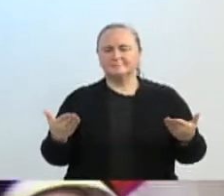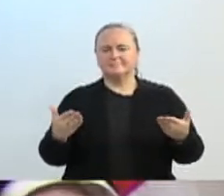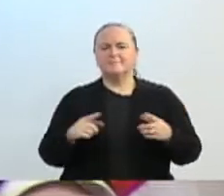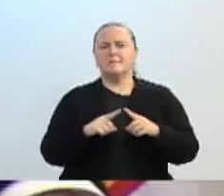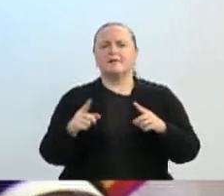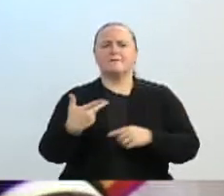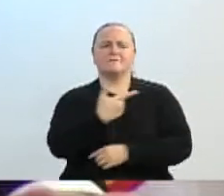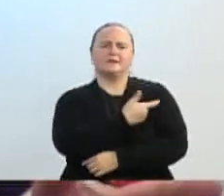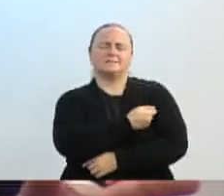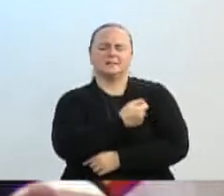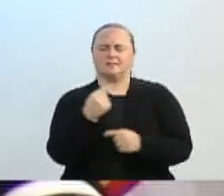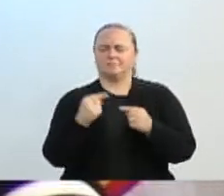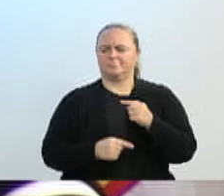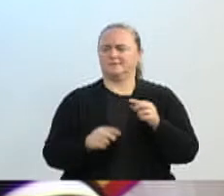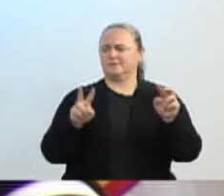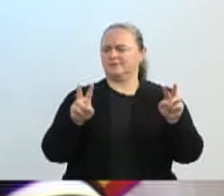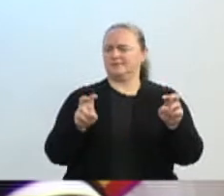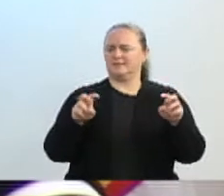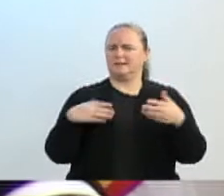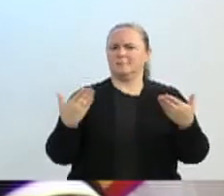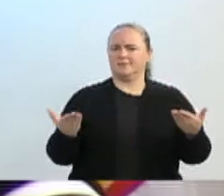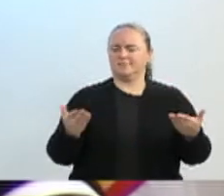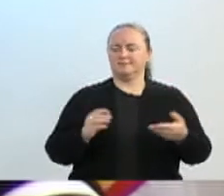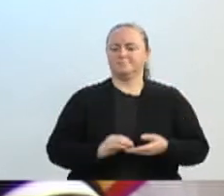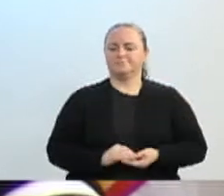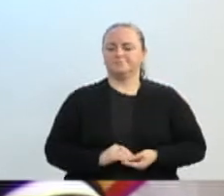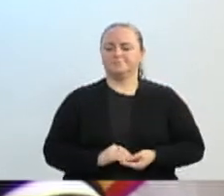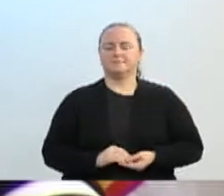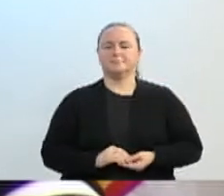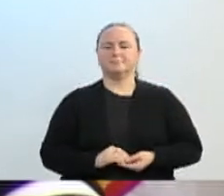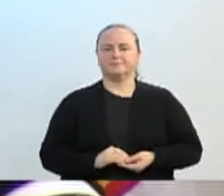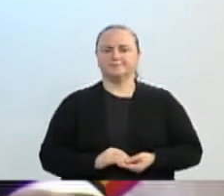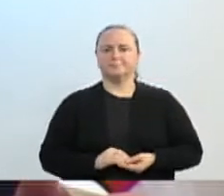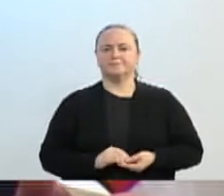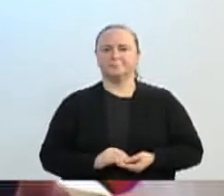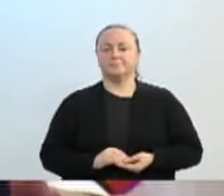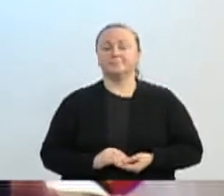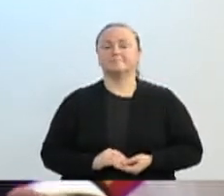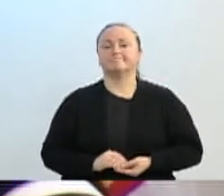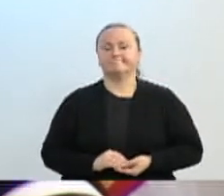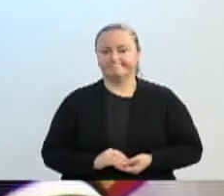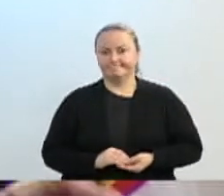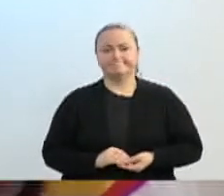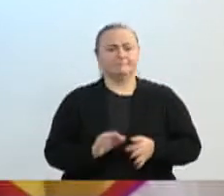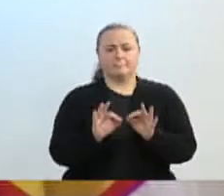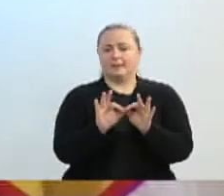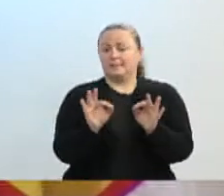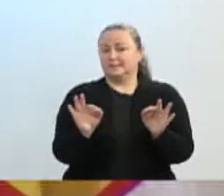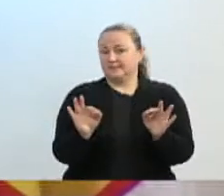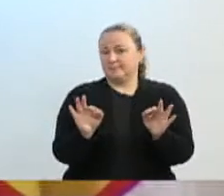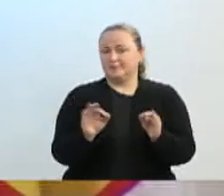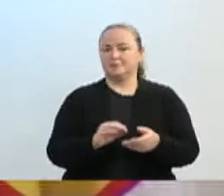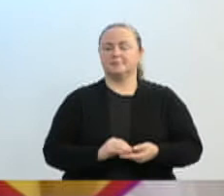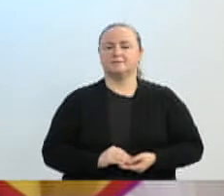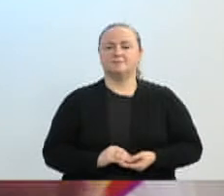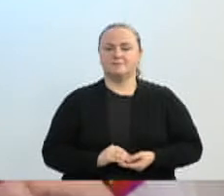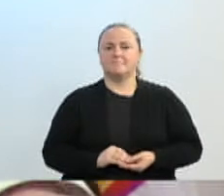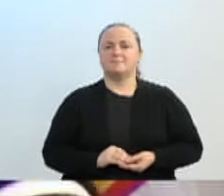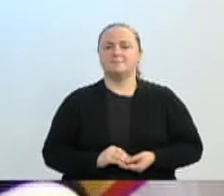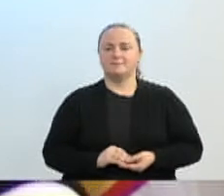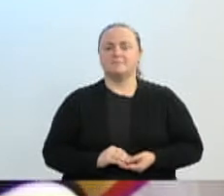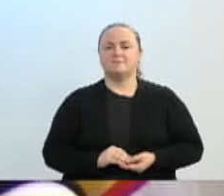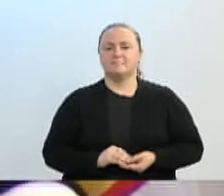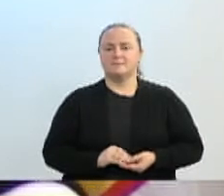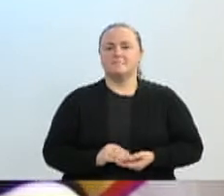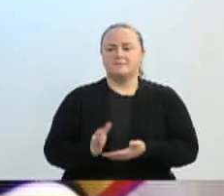vacinação, né? Qual a sua relação? Ora, vereador Bruno Cunha, é extremamente simples, e vou explicar. Em vez de